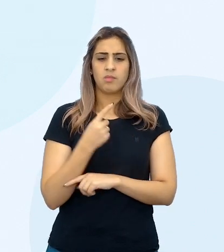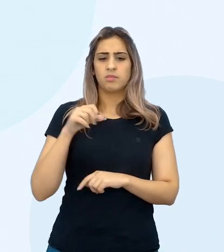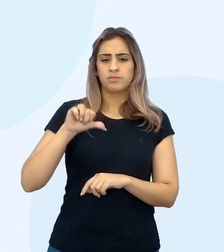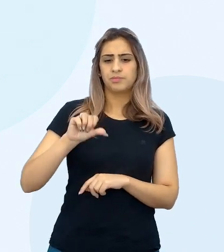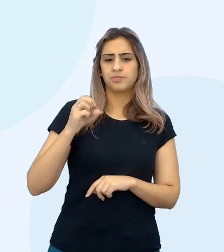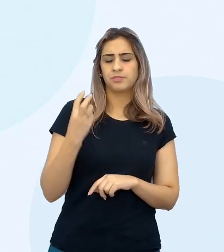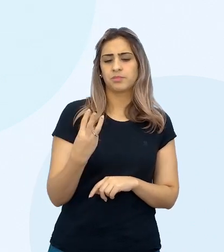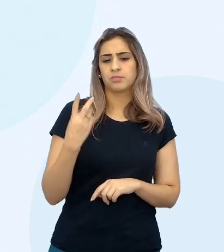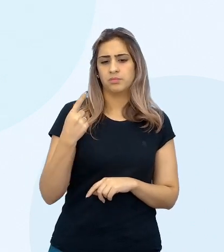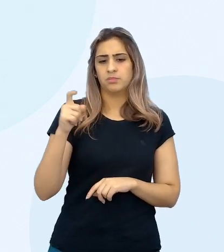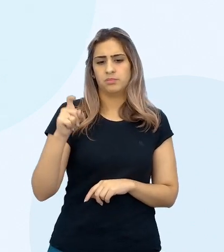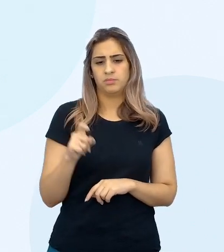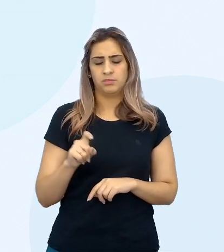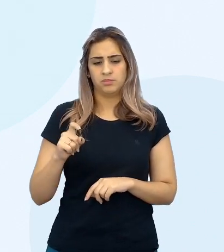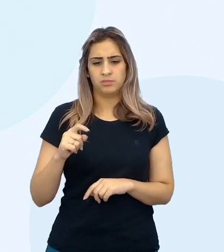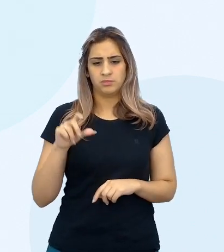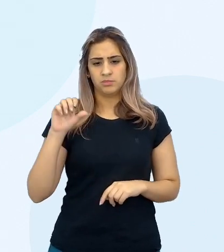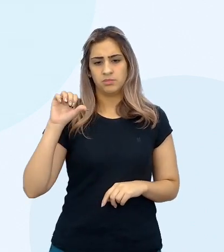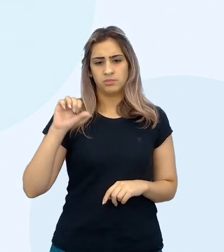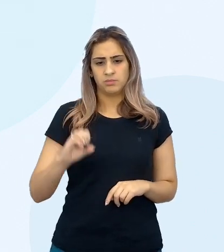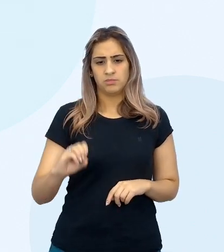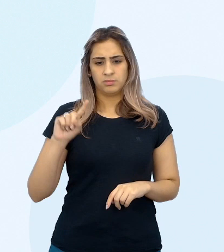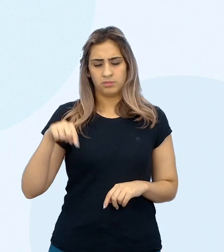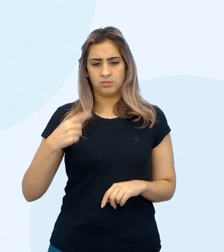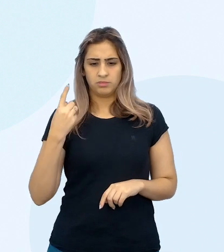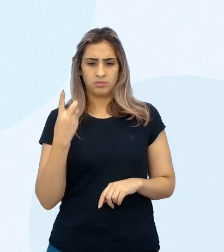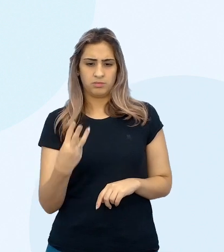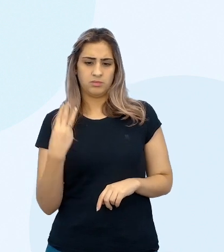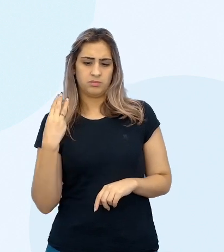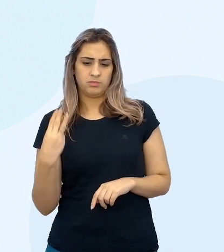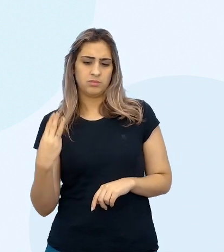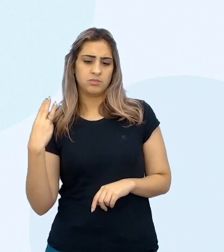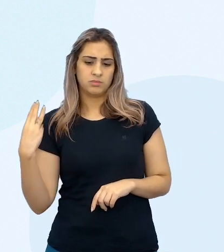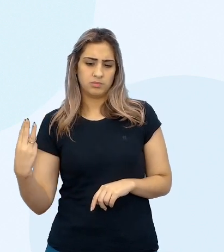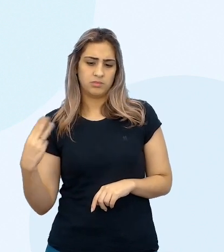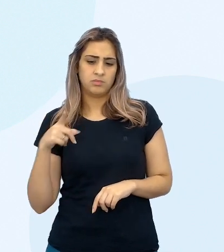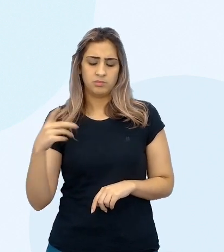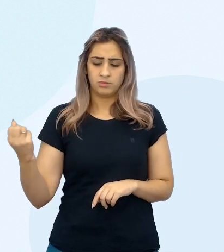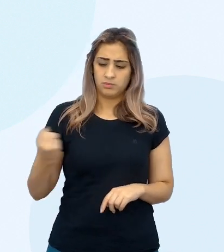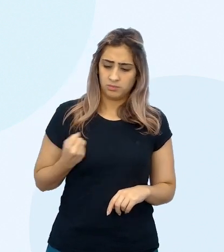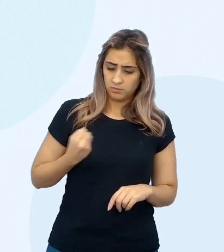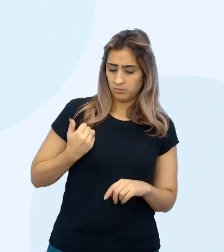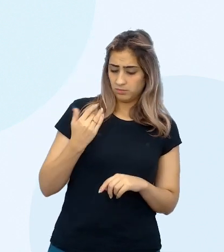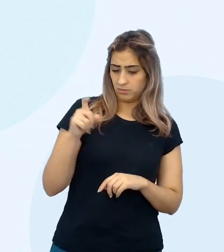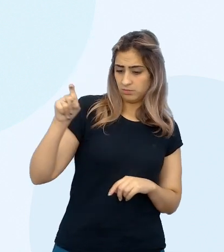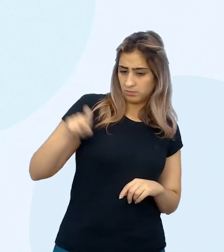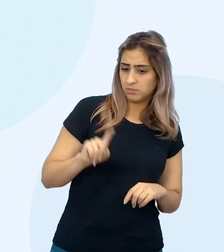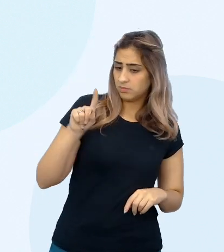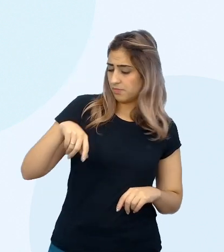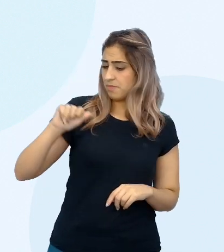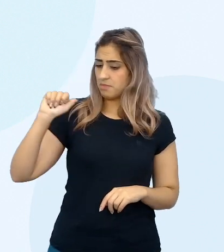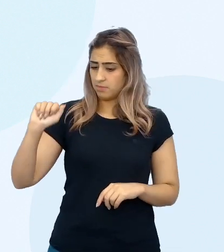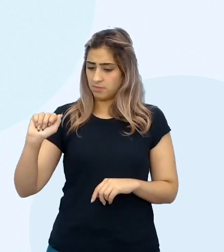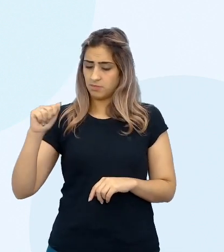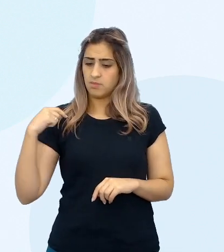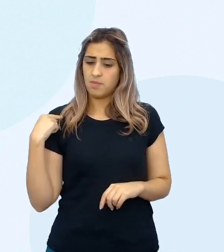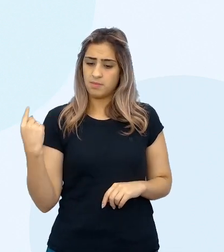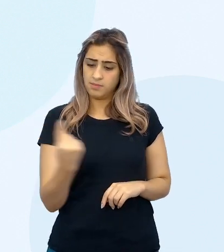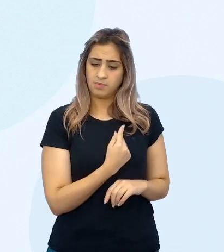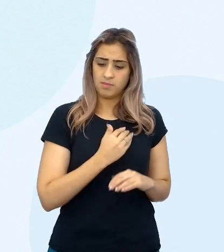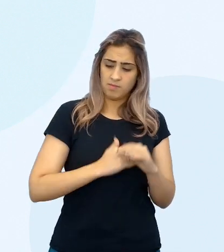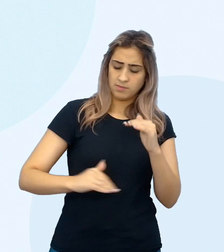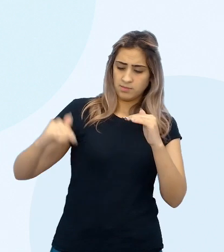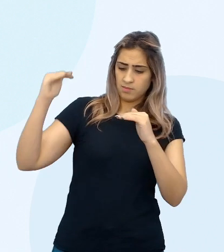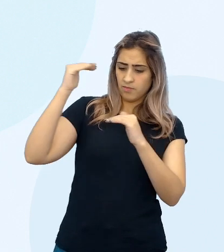0,903x mais 0,133. Horrível, né? Mas ok. Esse número na frente do x é o nosso A, que é o nosso